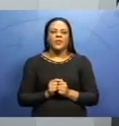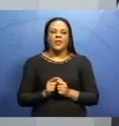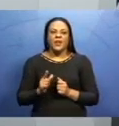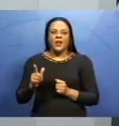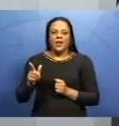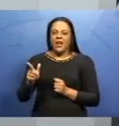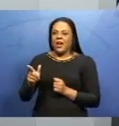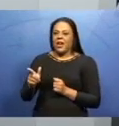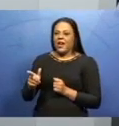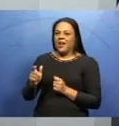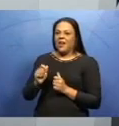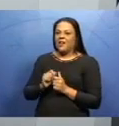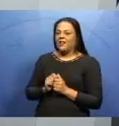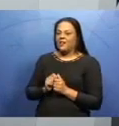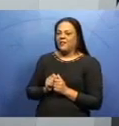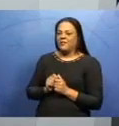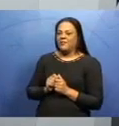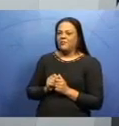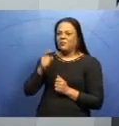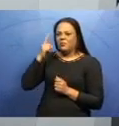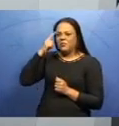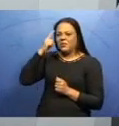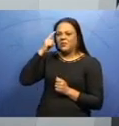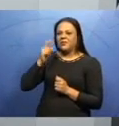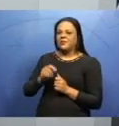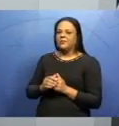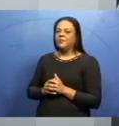Aí, pensando.